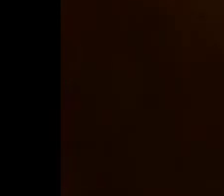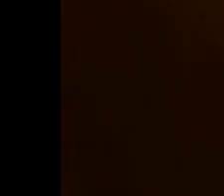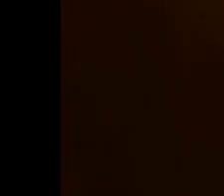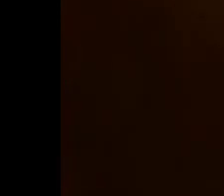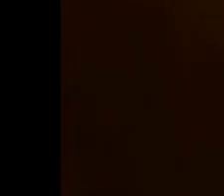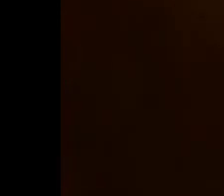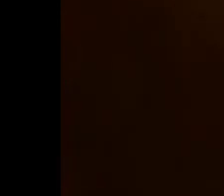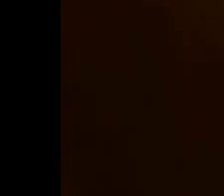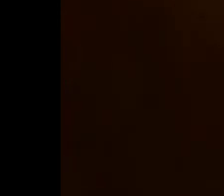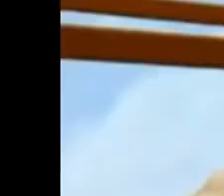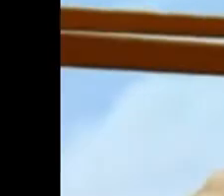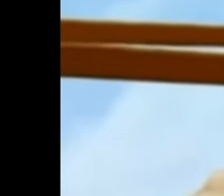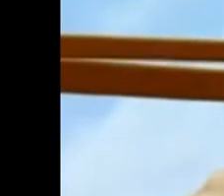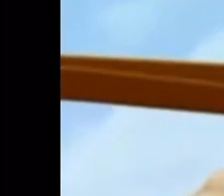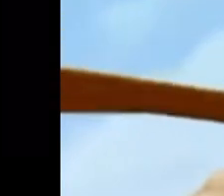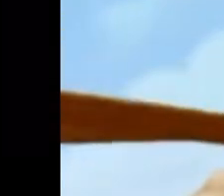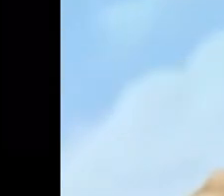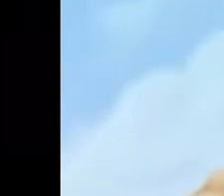Tchau.